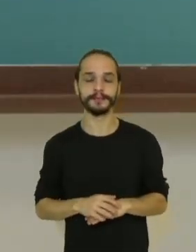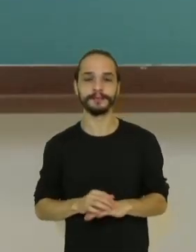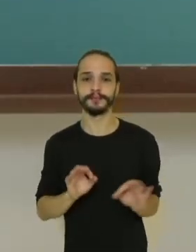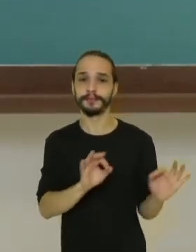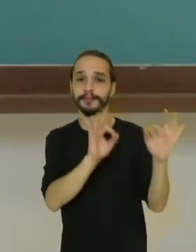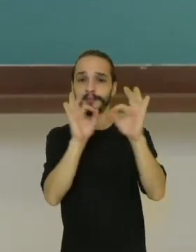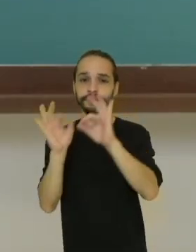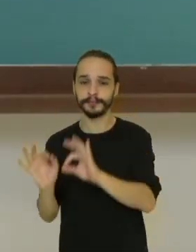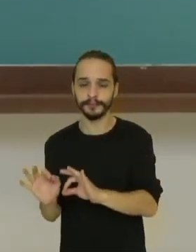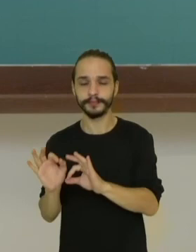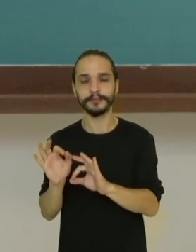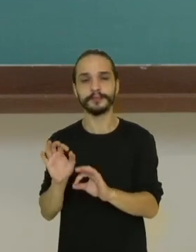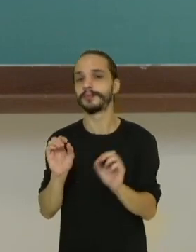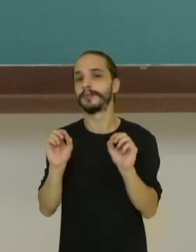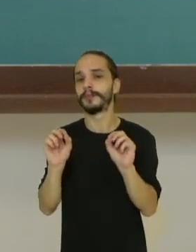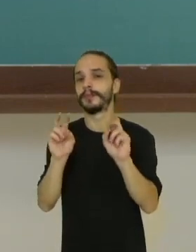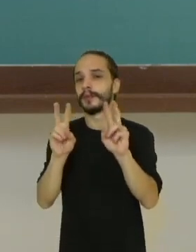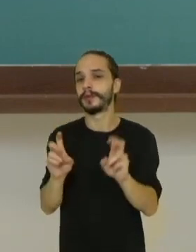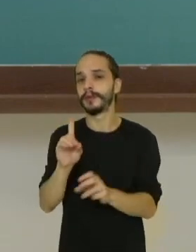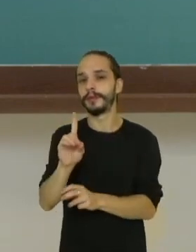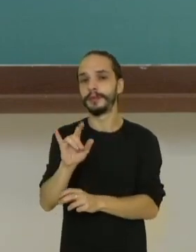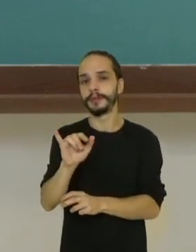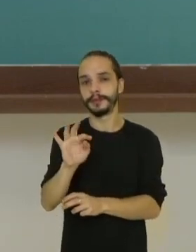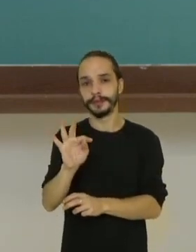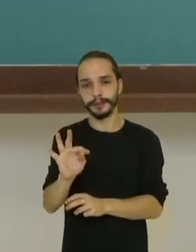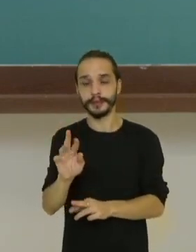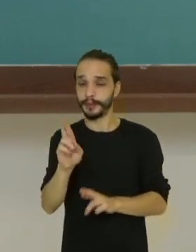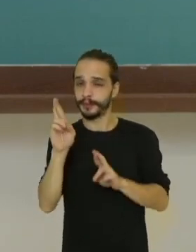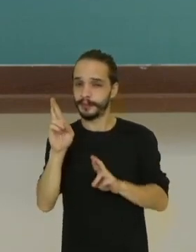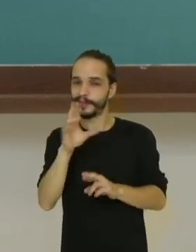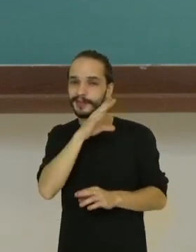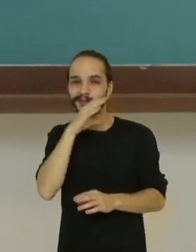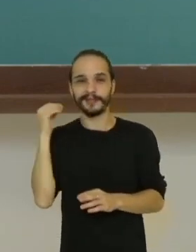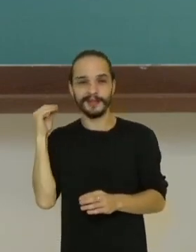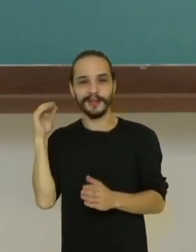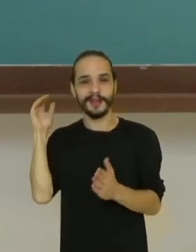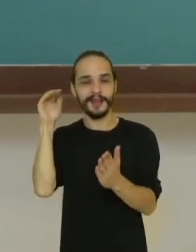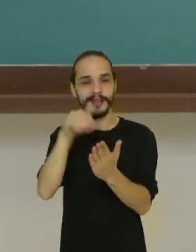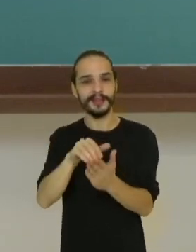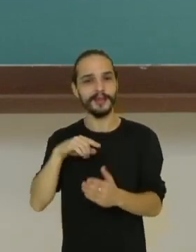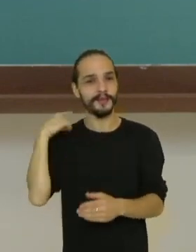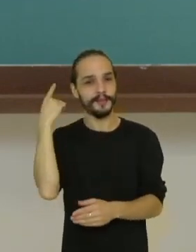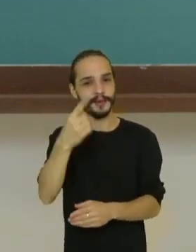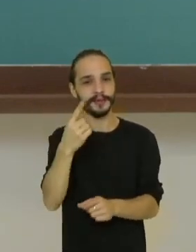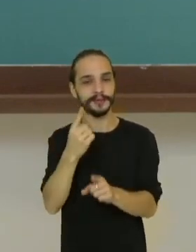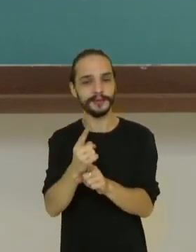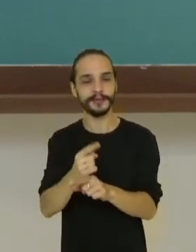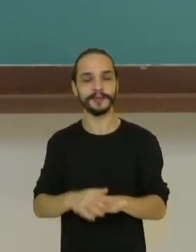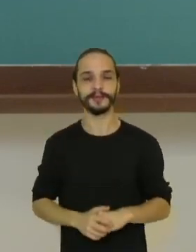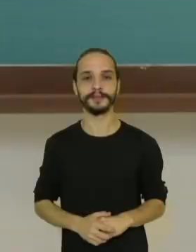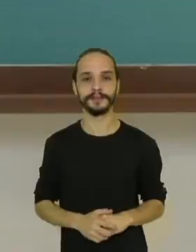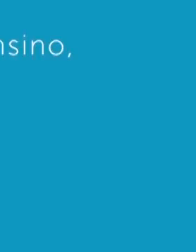sobre a DIT, Divisão Internacional do Trabalho. Espero que vocês tenham gostado. Até o nosso próximo encontro.